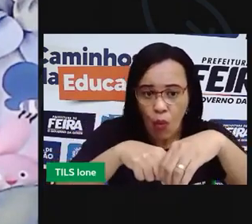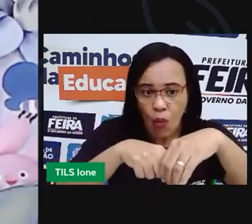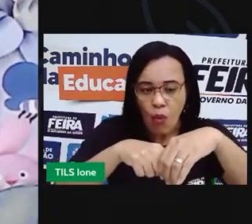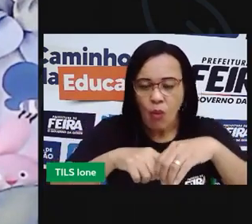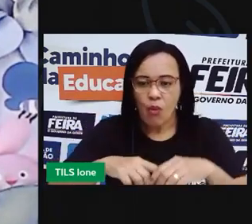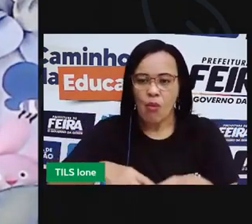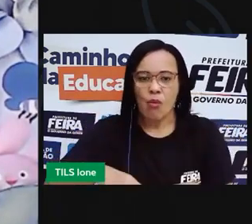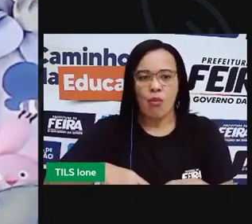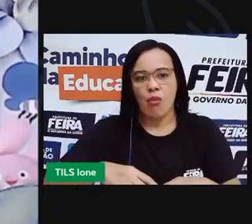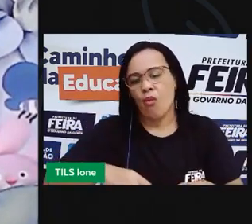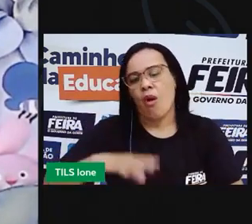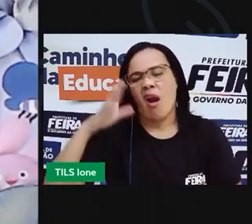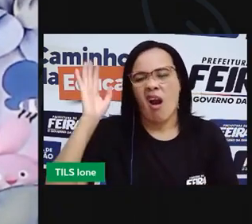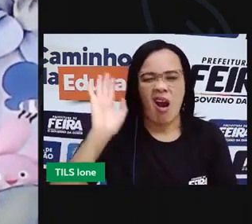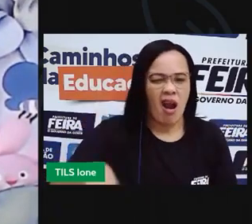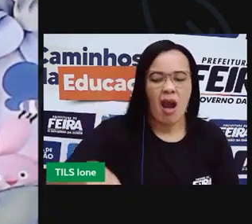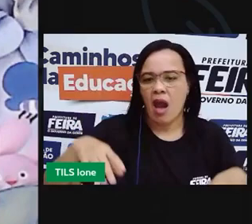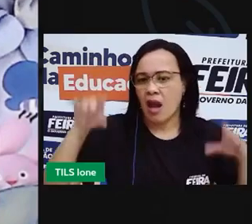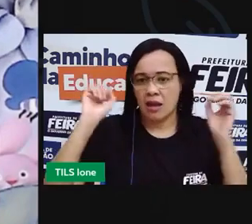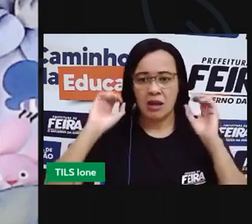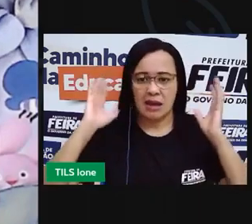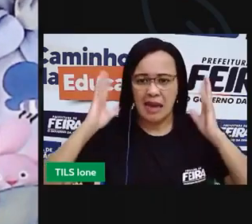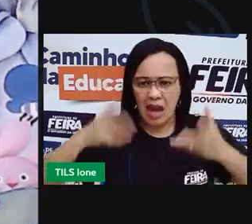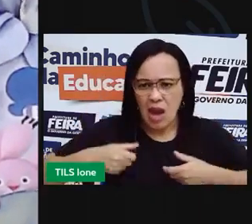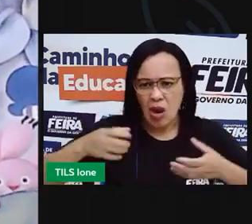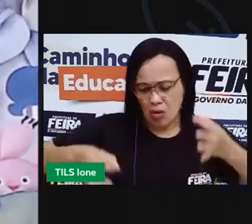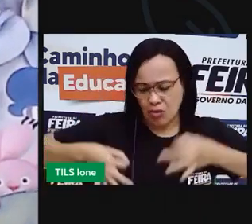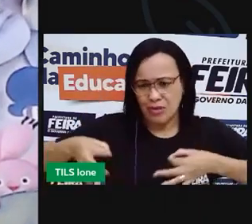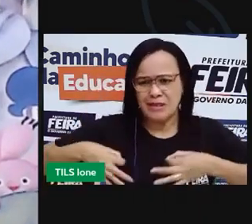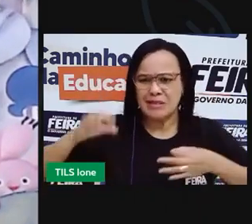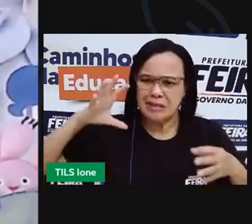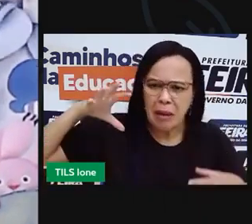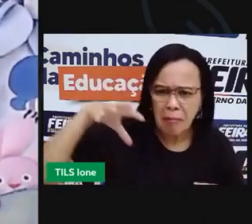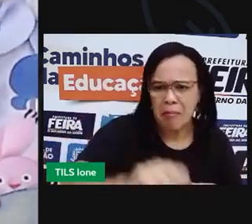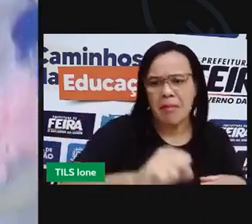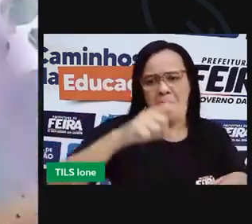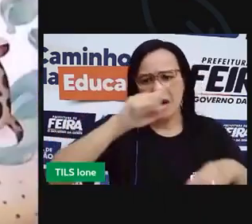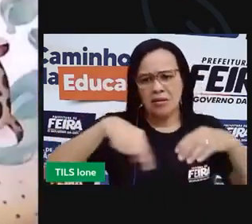Ainda pega esse tatu. Fala a onça.